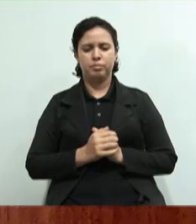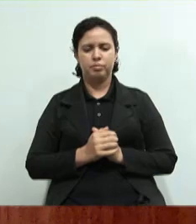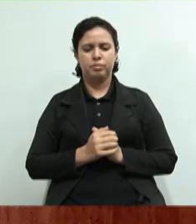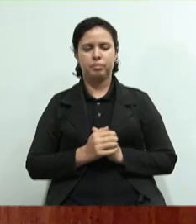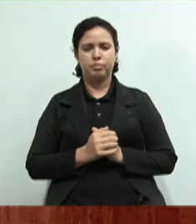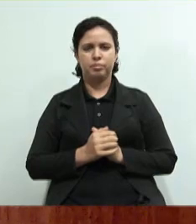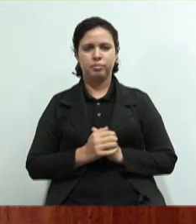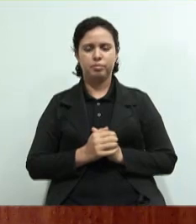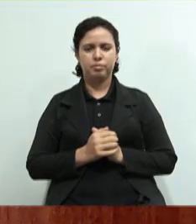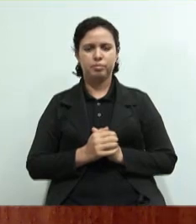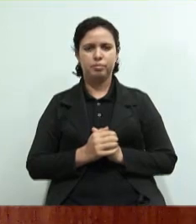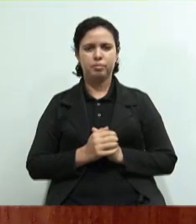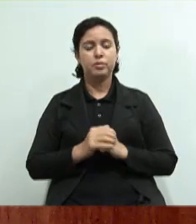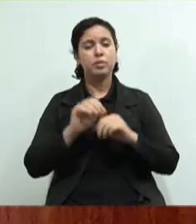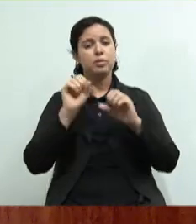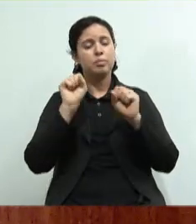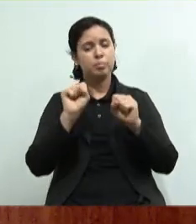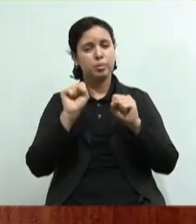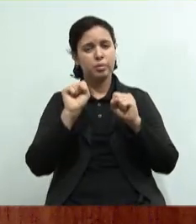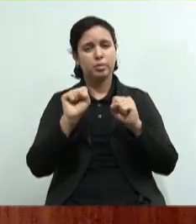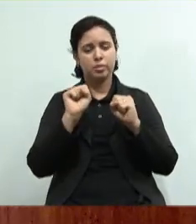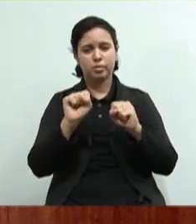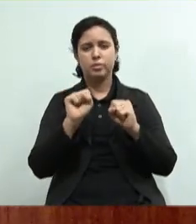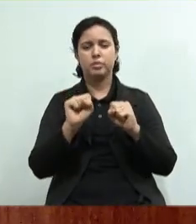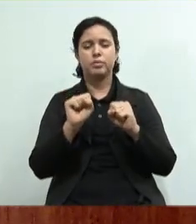dele, que